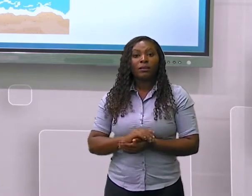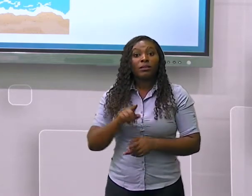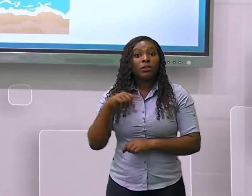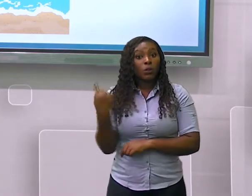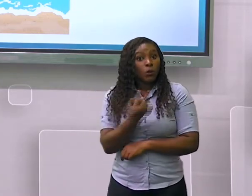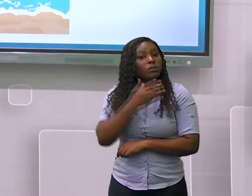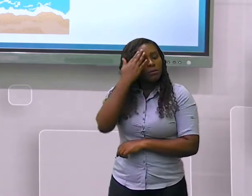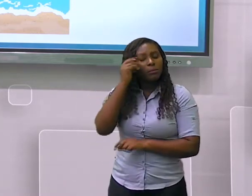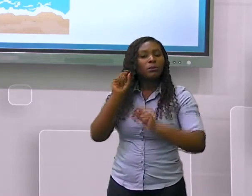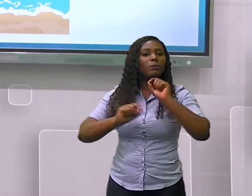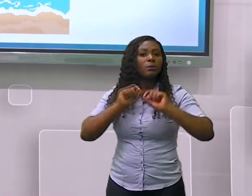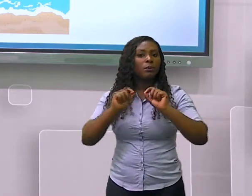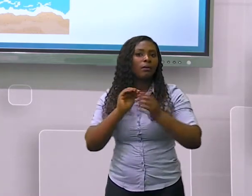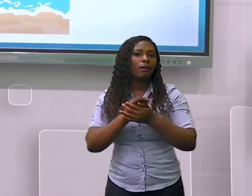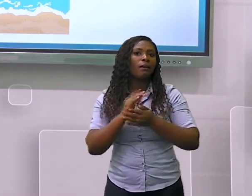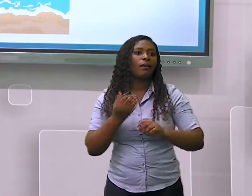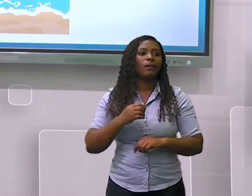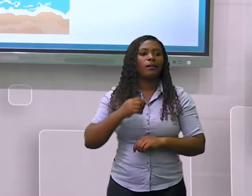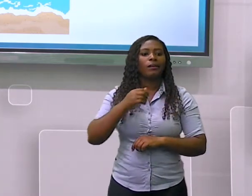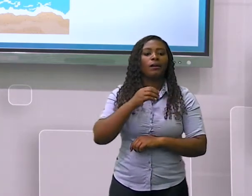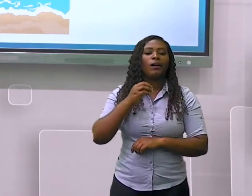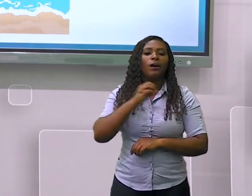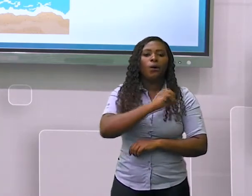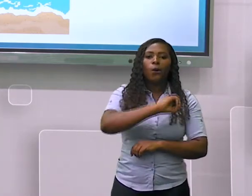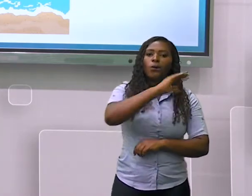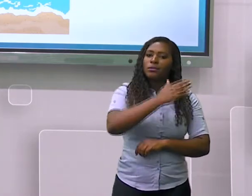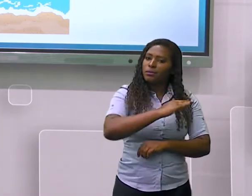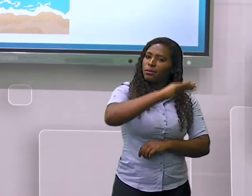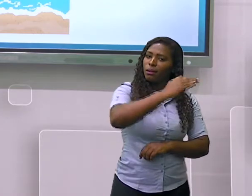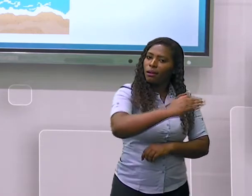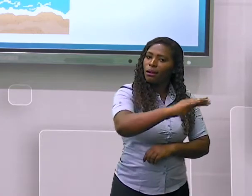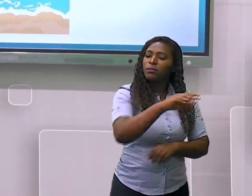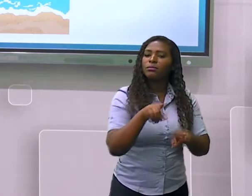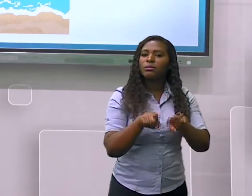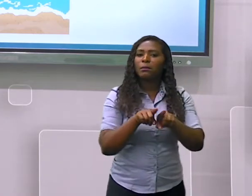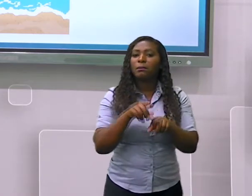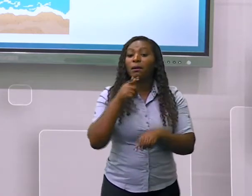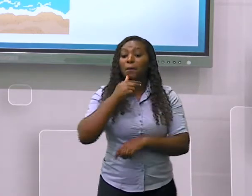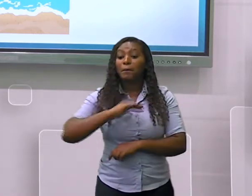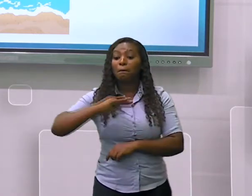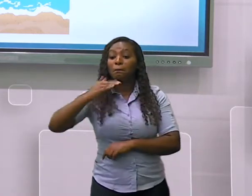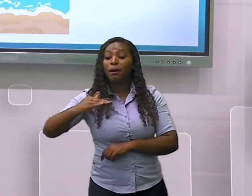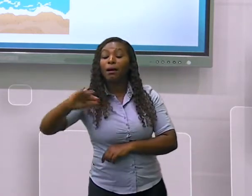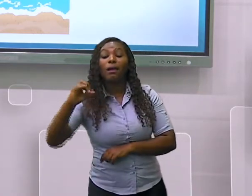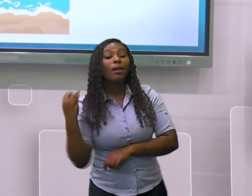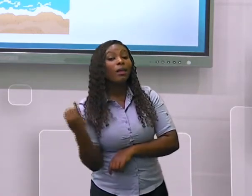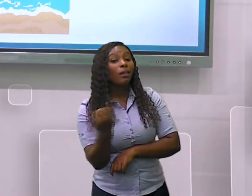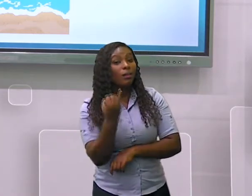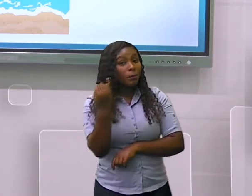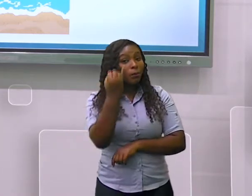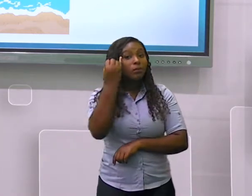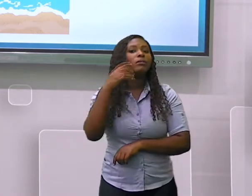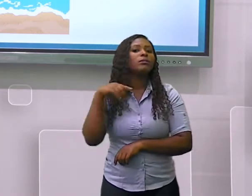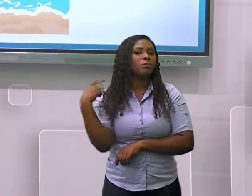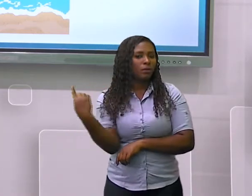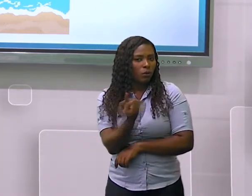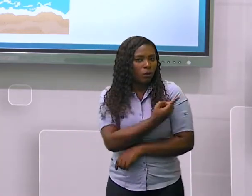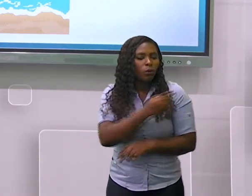Sabemos da importância dos mares e oceanos em nossa vida, tanto social quanto